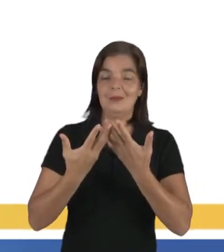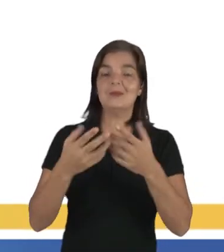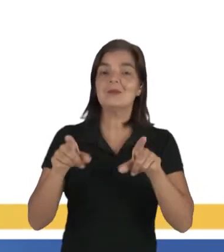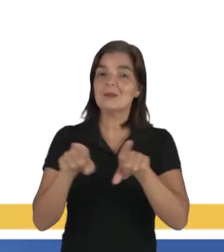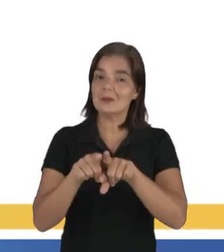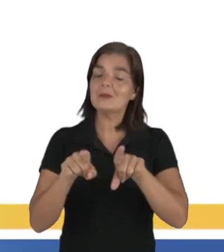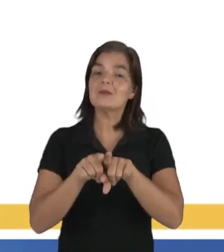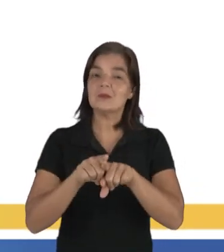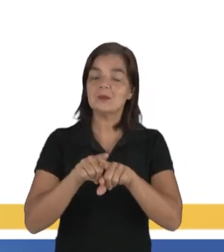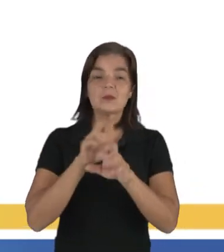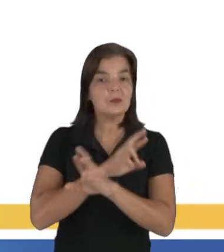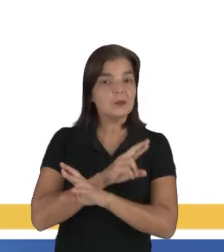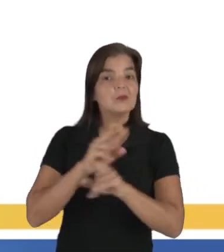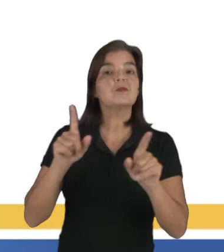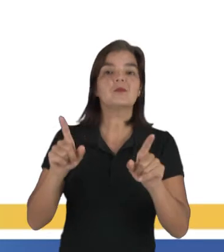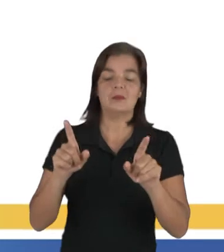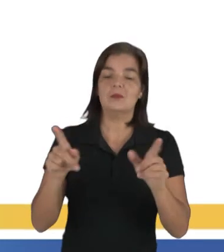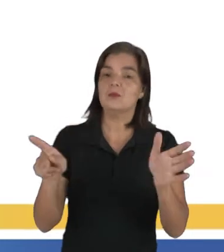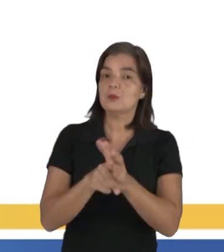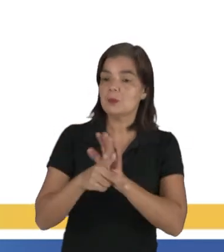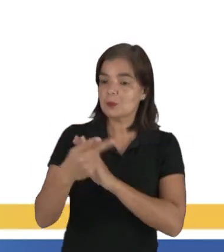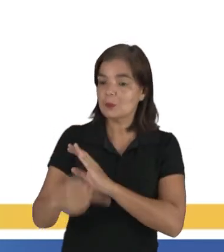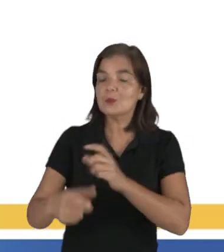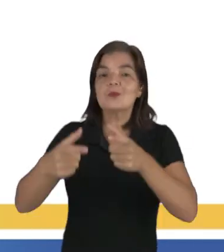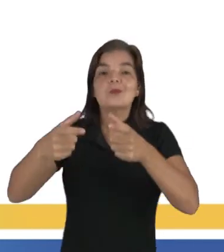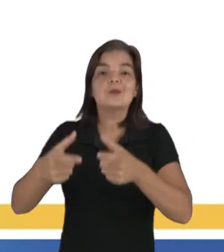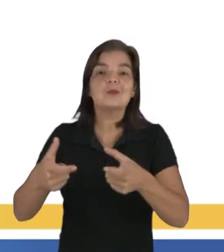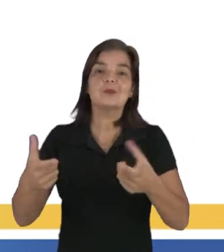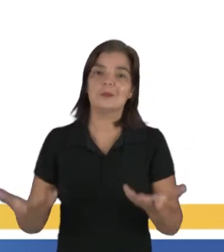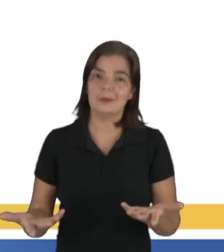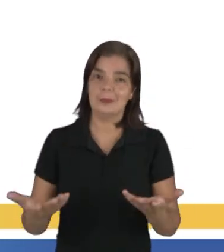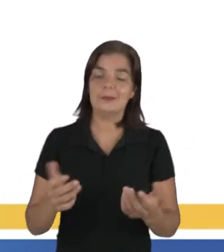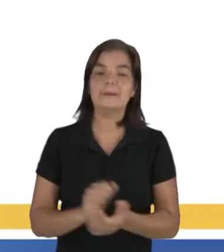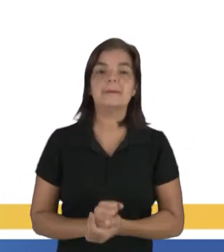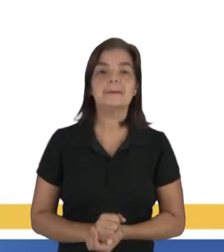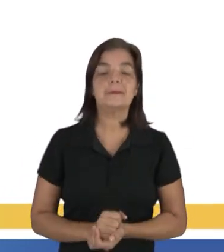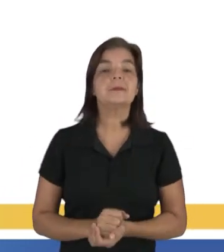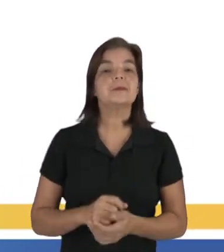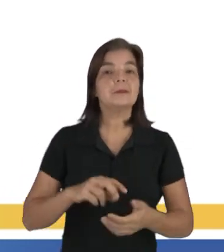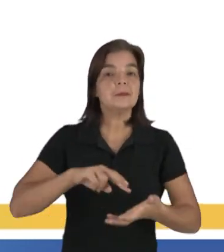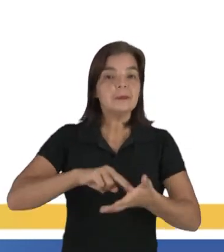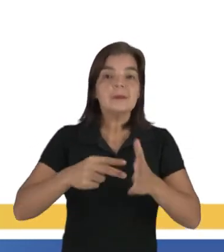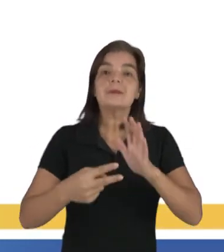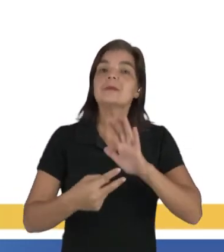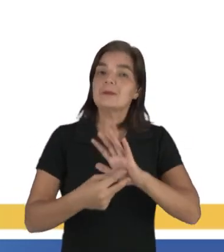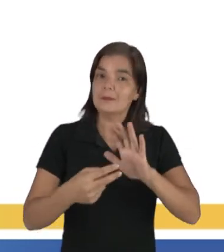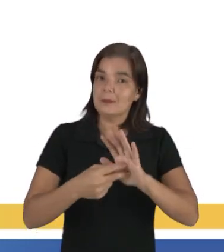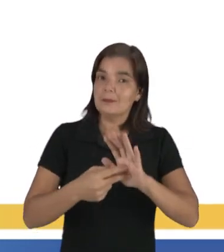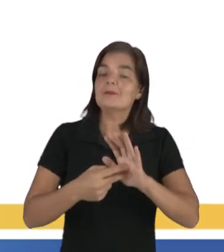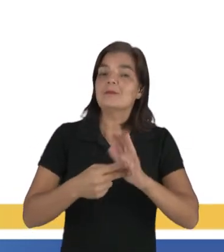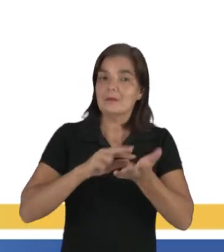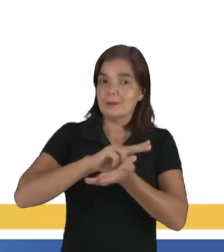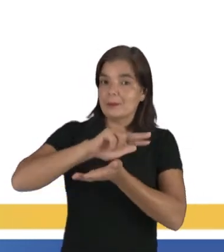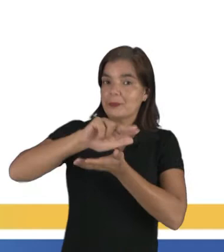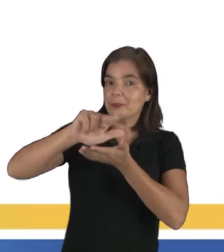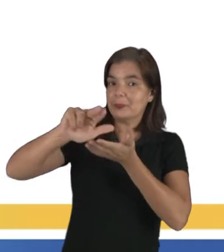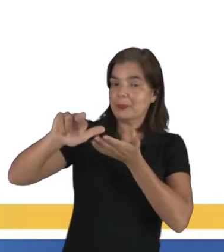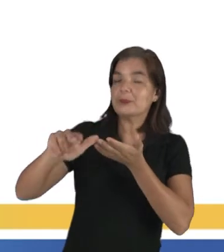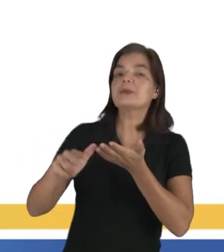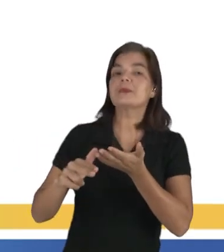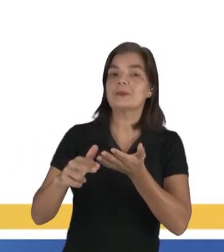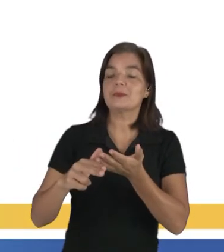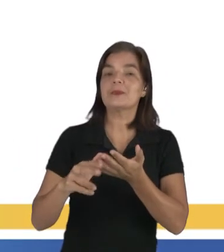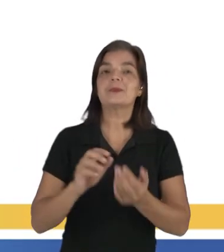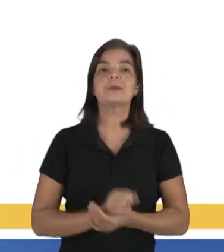específicas de certos lugares, e aí torna cada vez mais essa variante cada vez mais